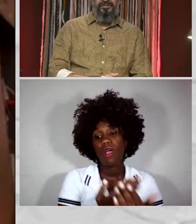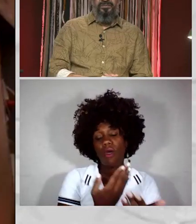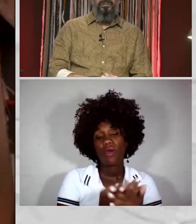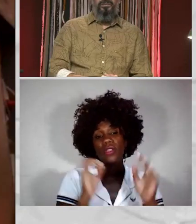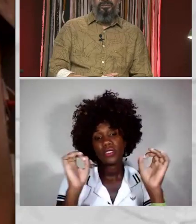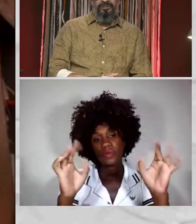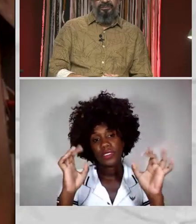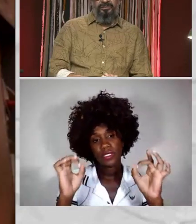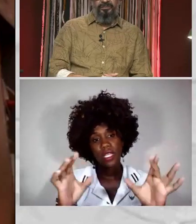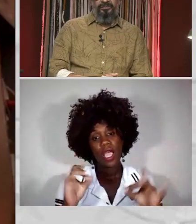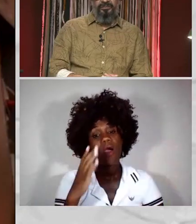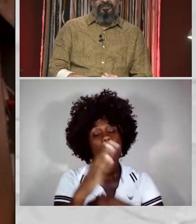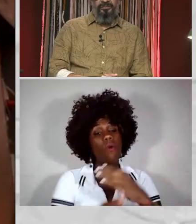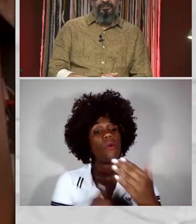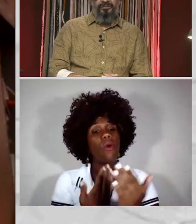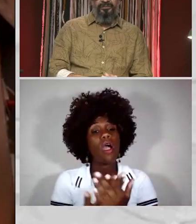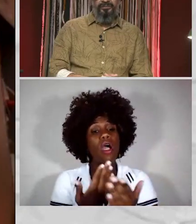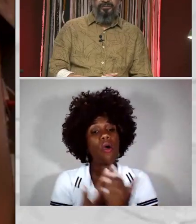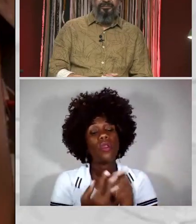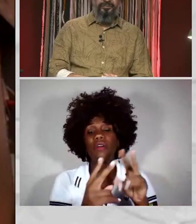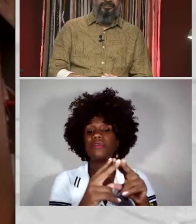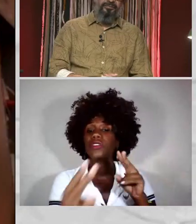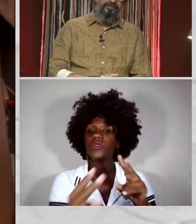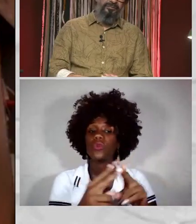Paulo Freire, uma aula virtual,